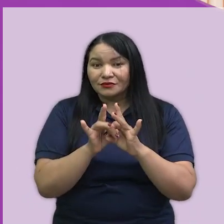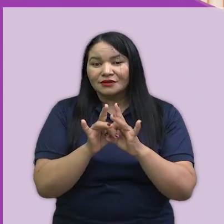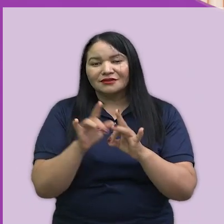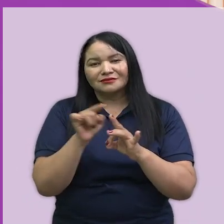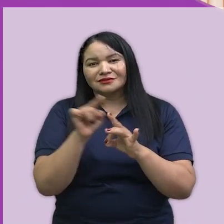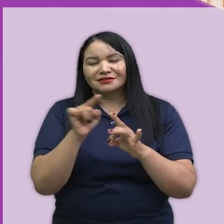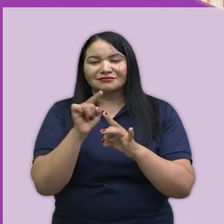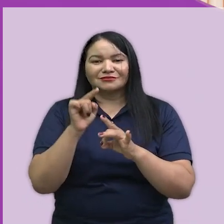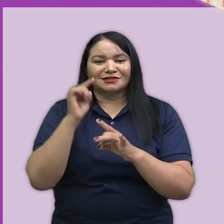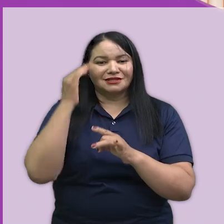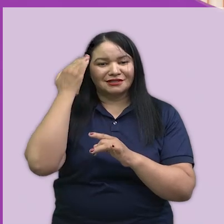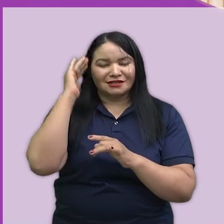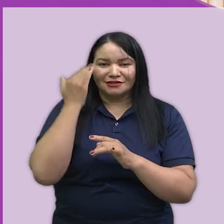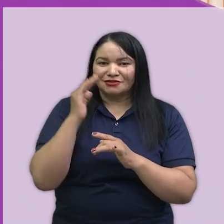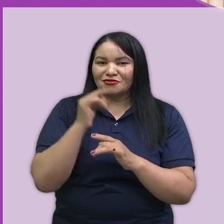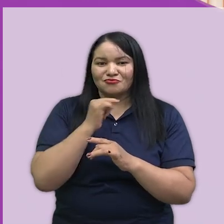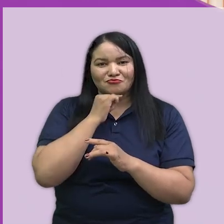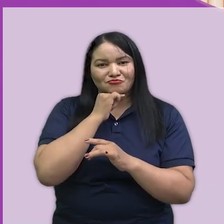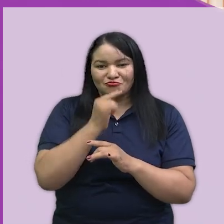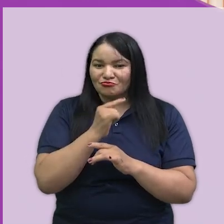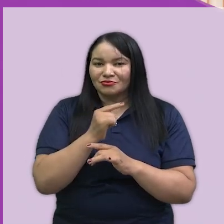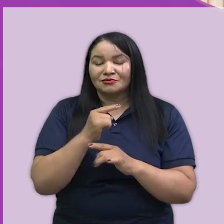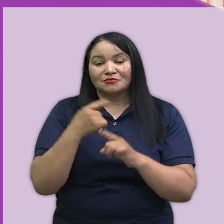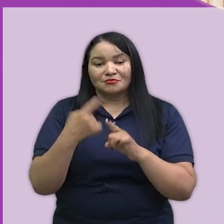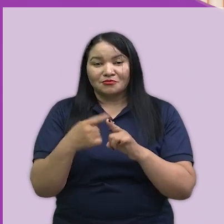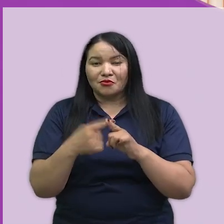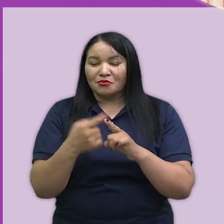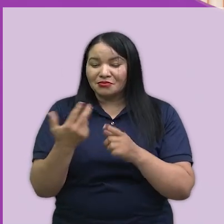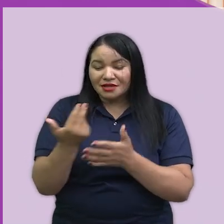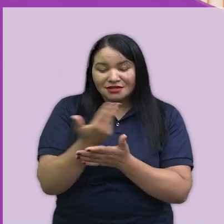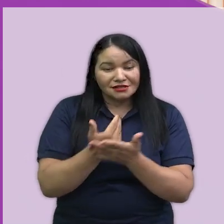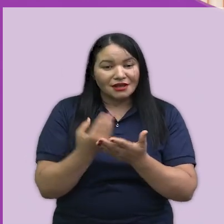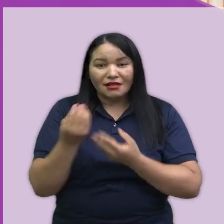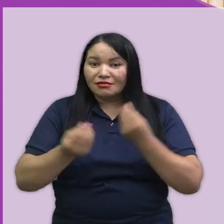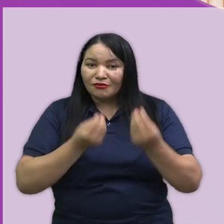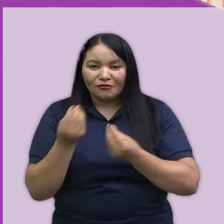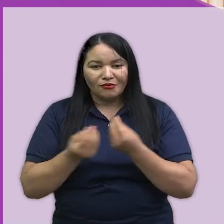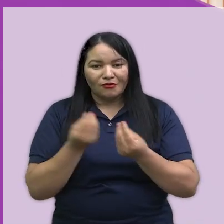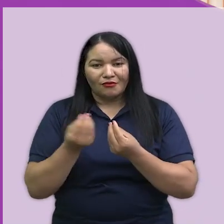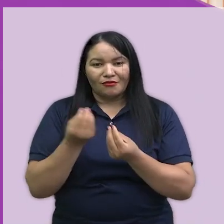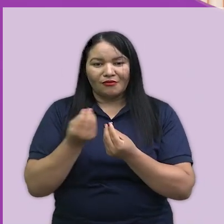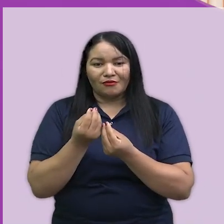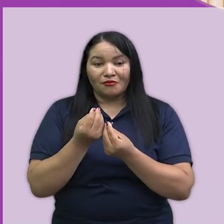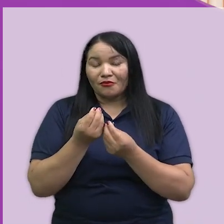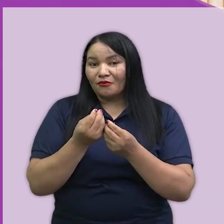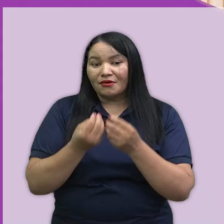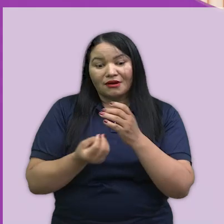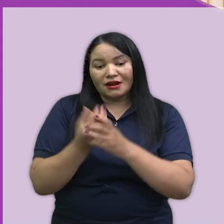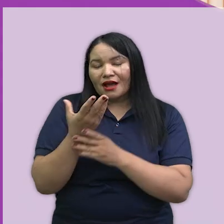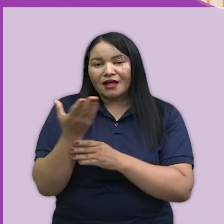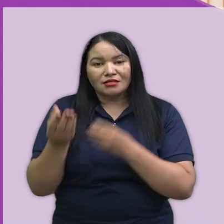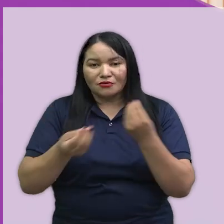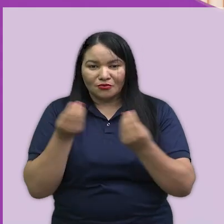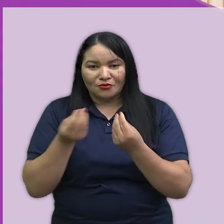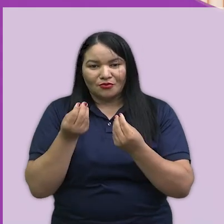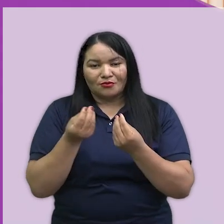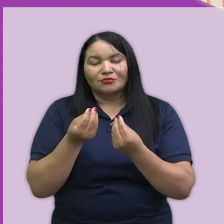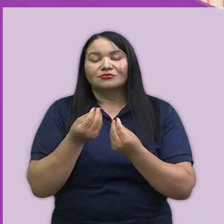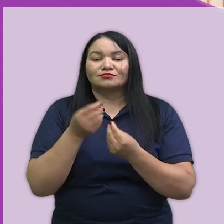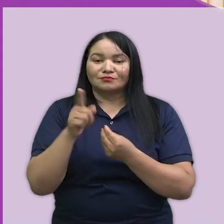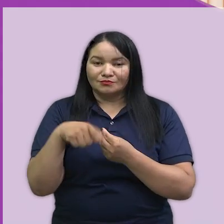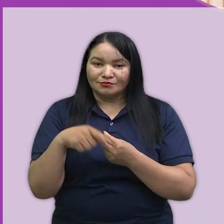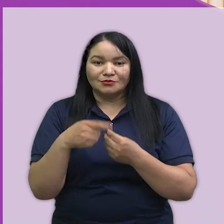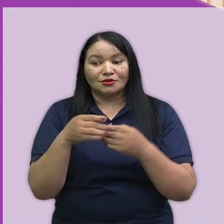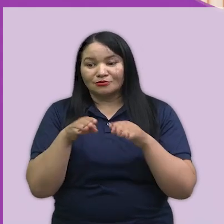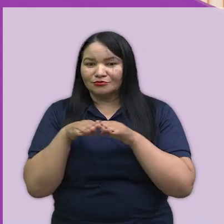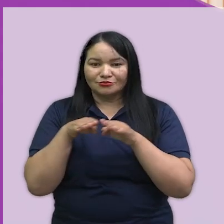consegue entender, né, como que aquilo foi desenhado e tal. Então, essa simetria, ela ajuda, né,